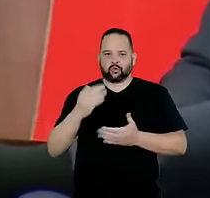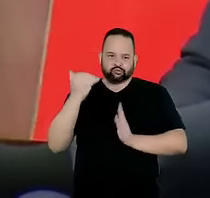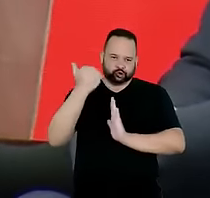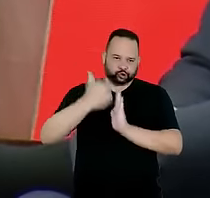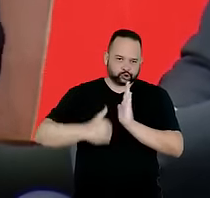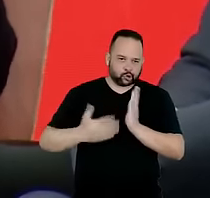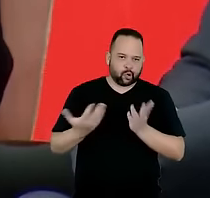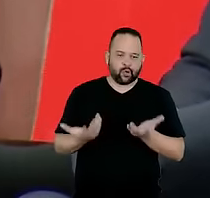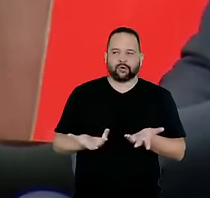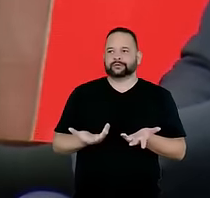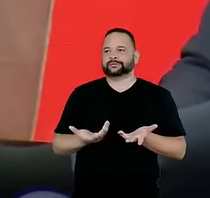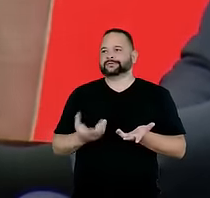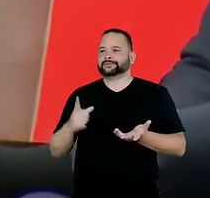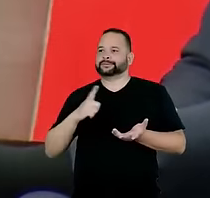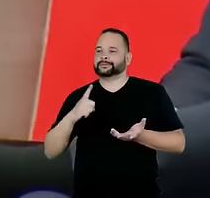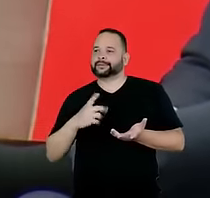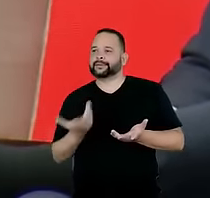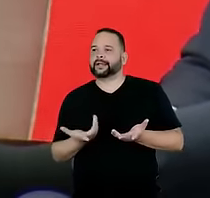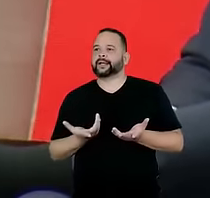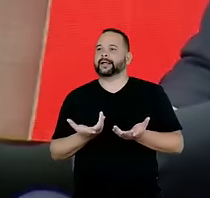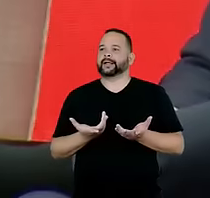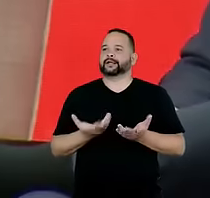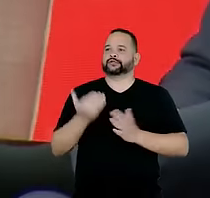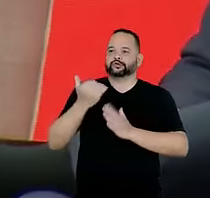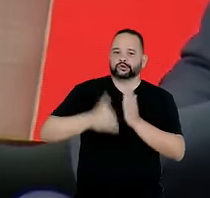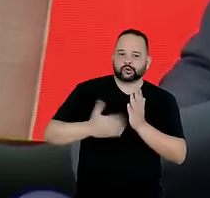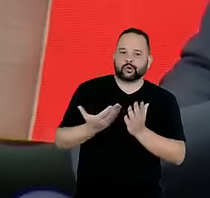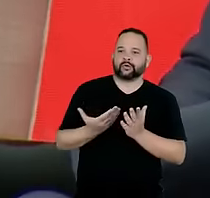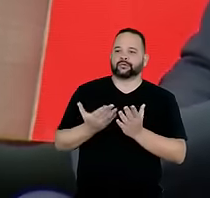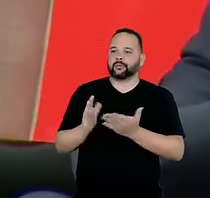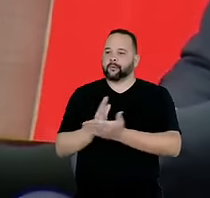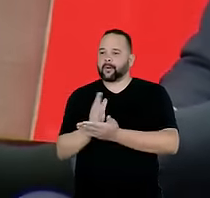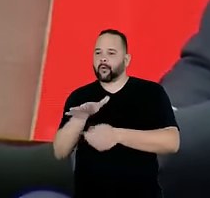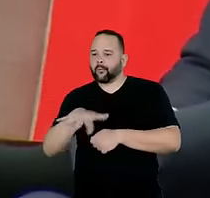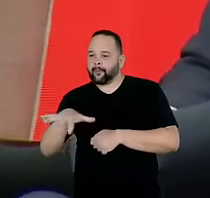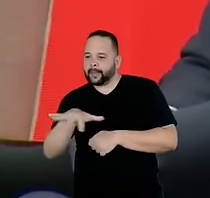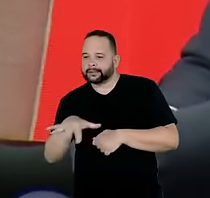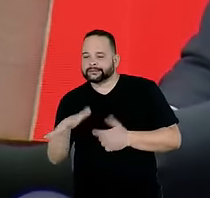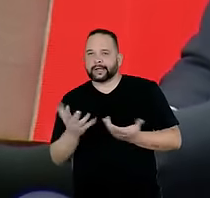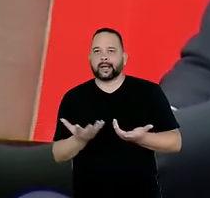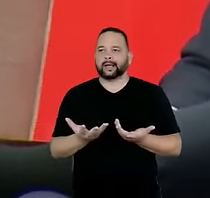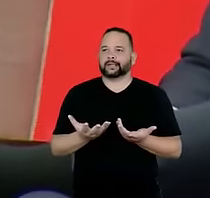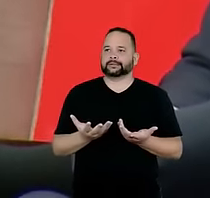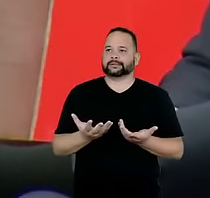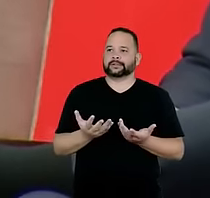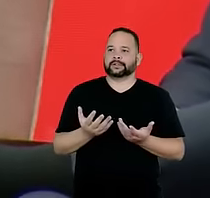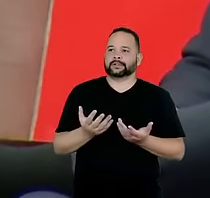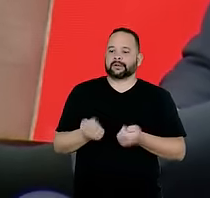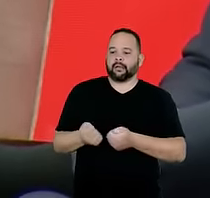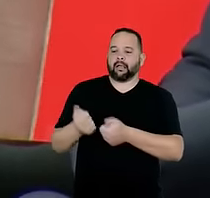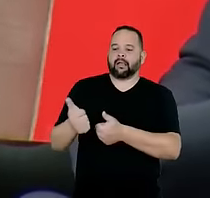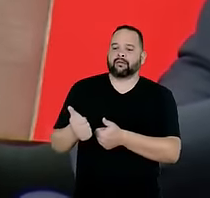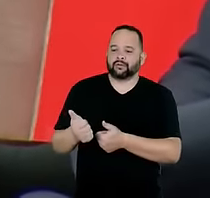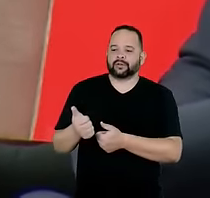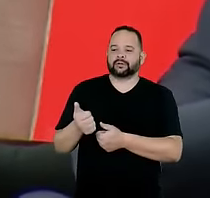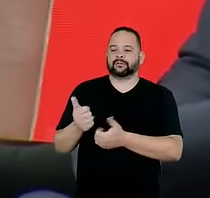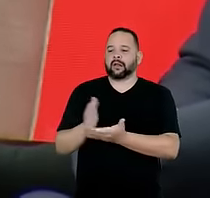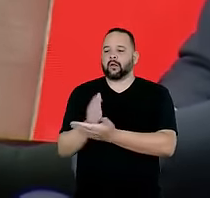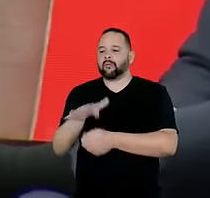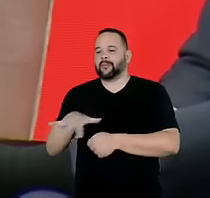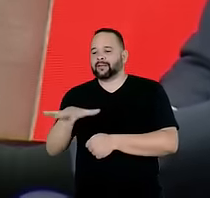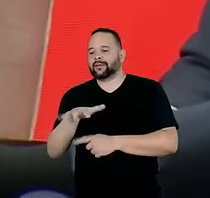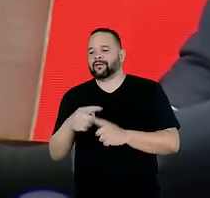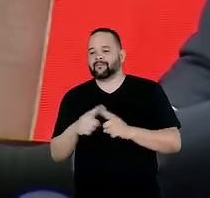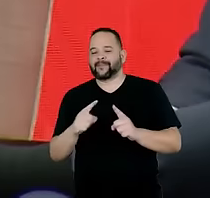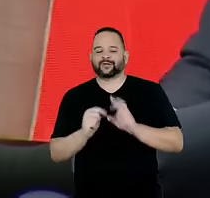subsídios que fazem sentidos para um setor para outro e que acabam beneficiando aquele setor mas cujo resultado Global